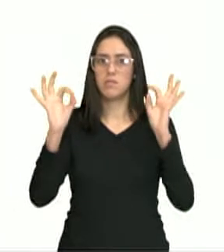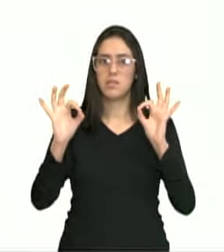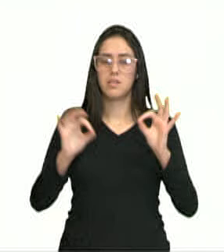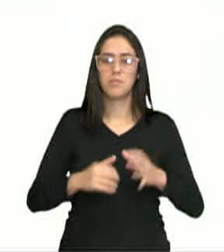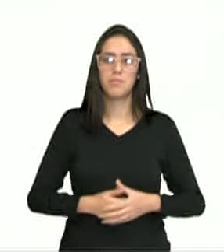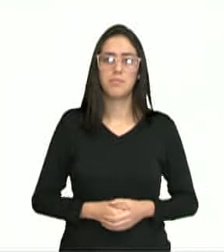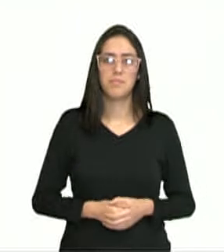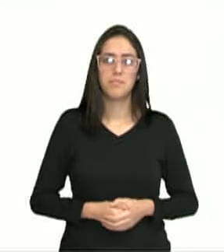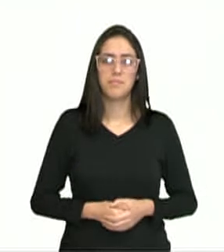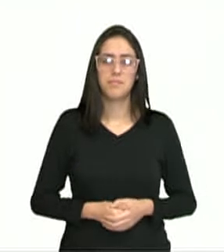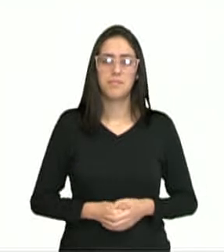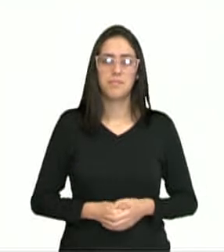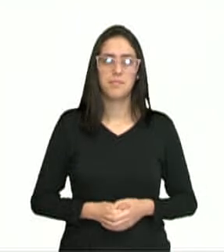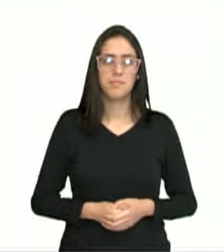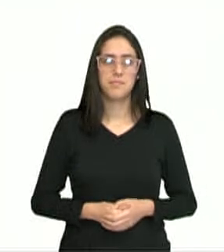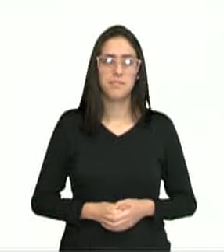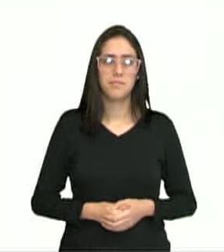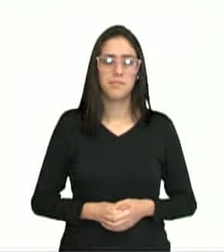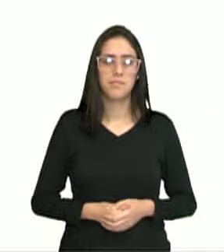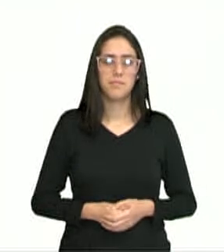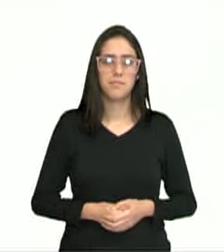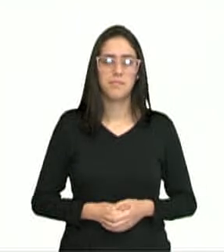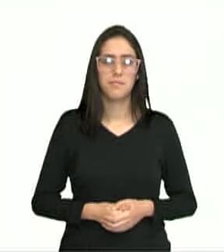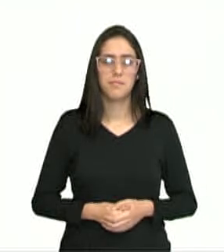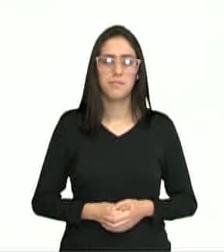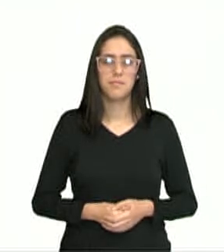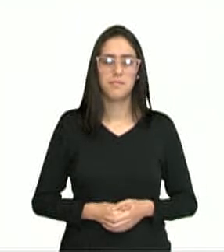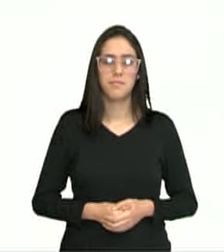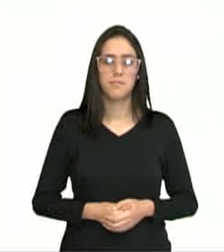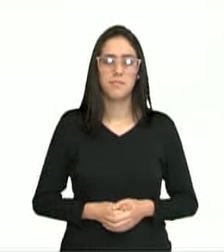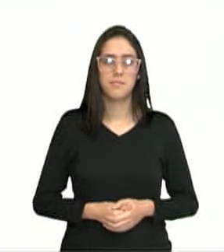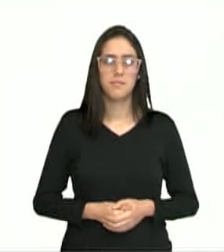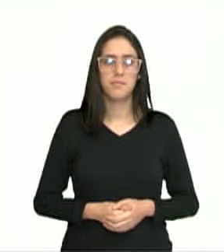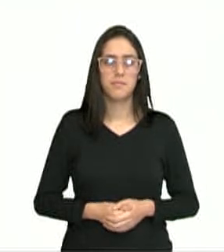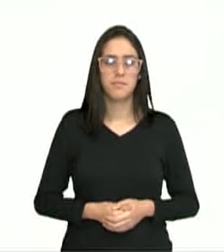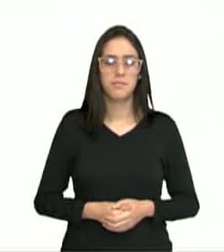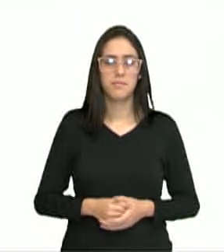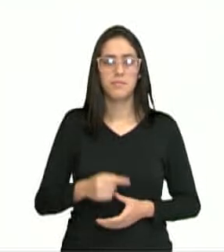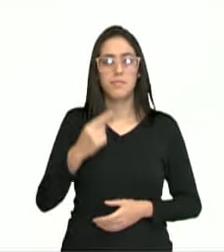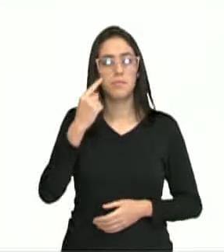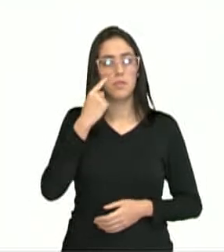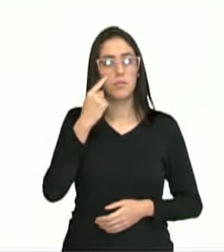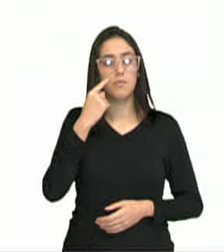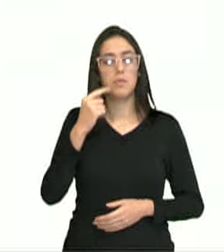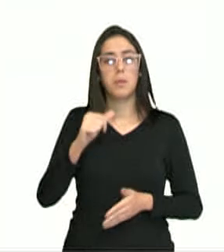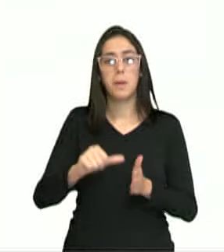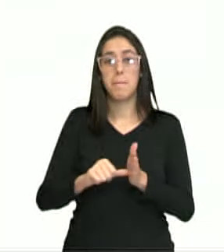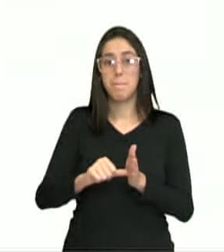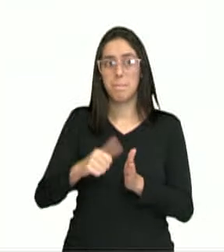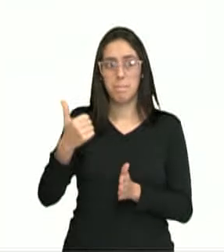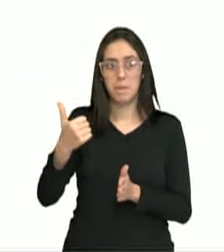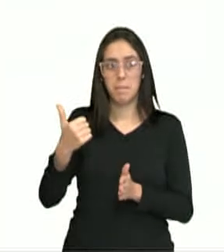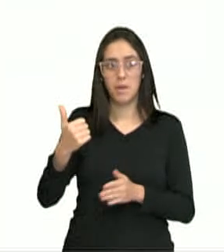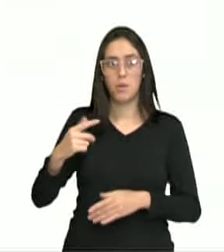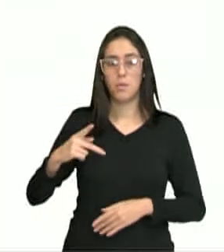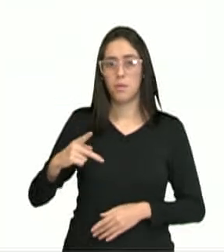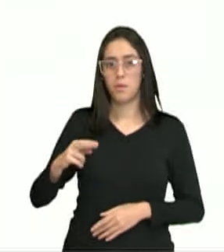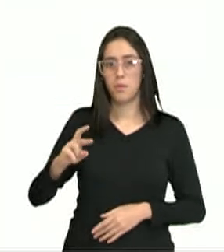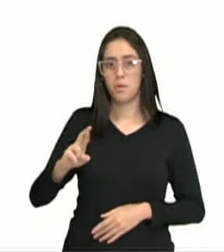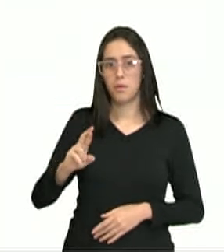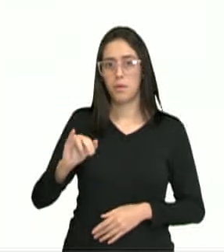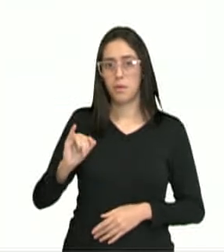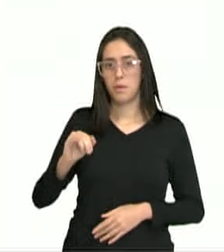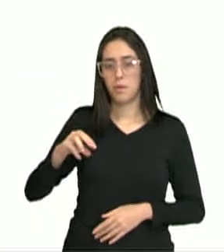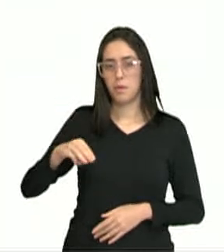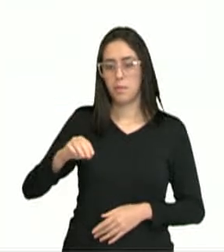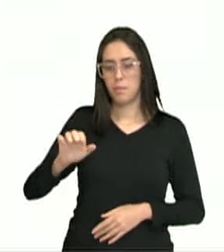Los numerales ordinales, primeiro, o primeiro, foi apocopado ali, perdeu